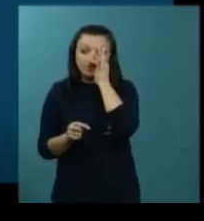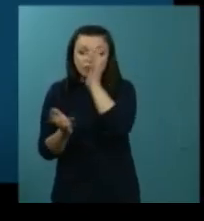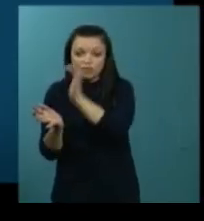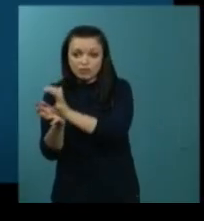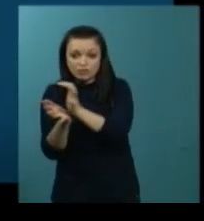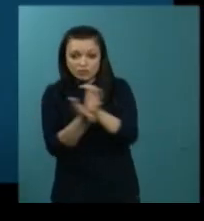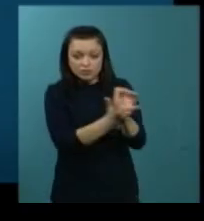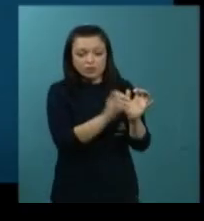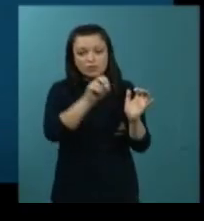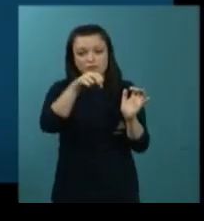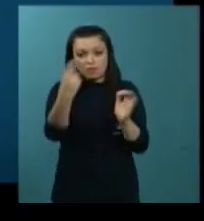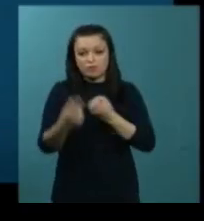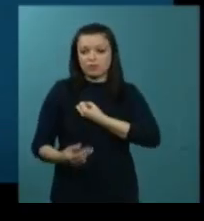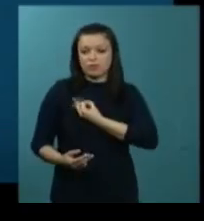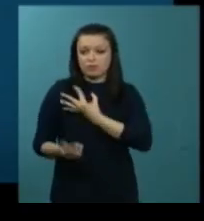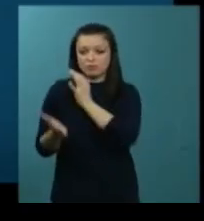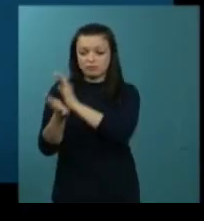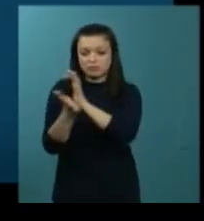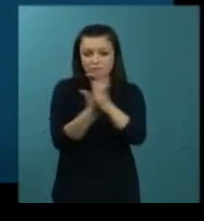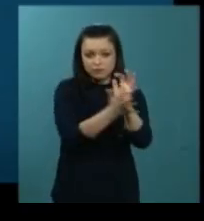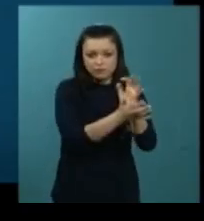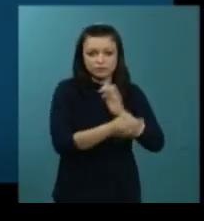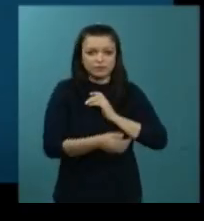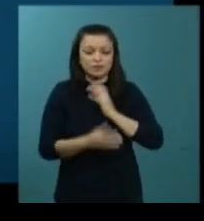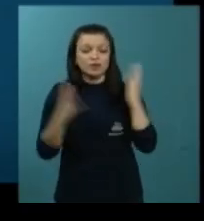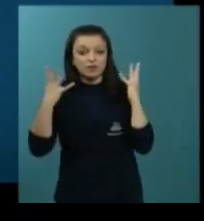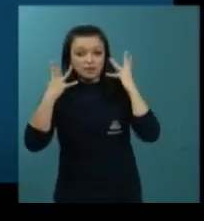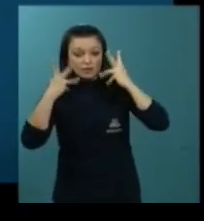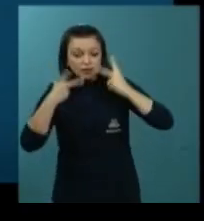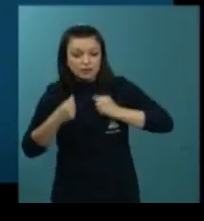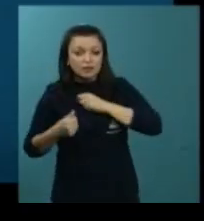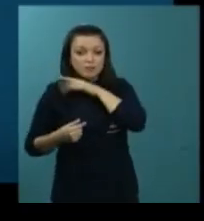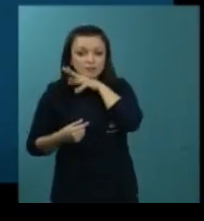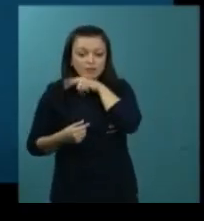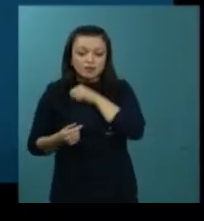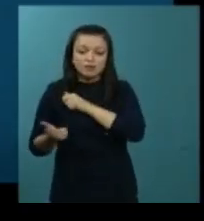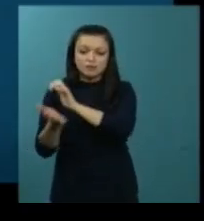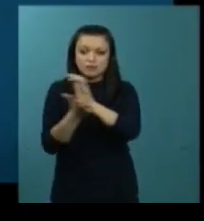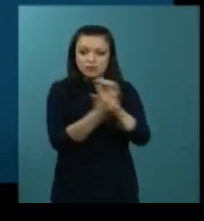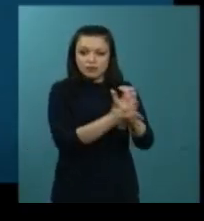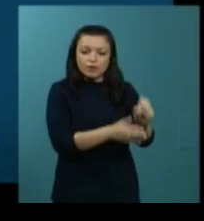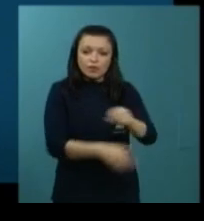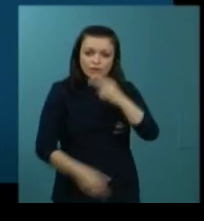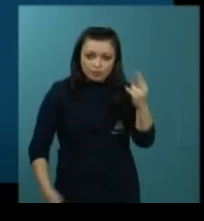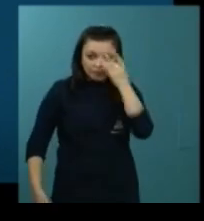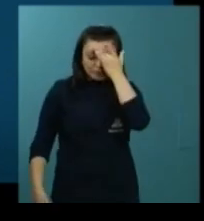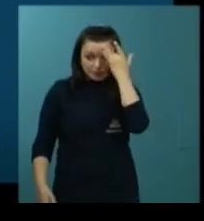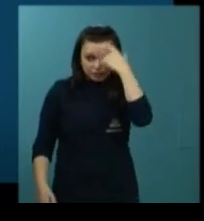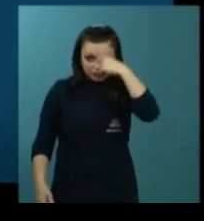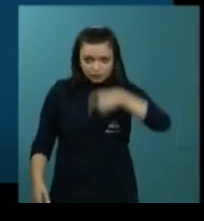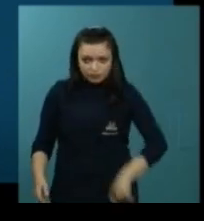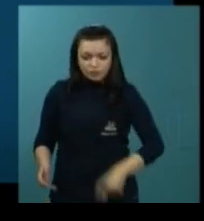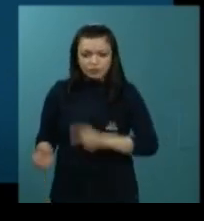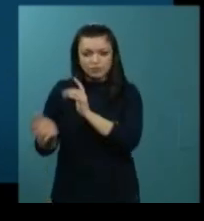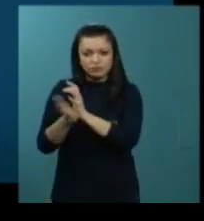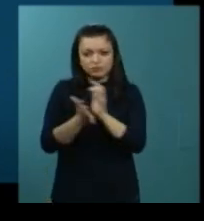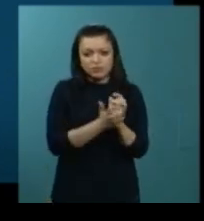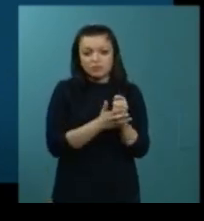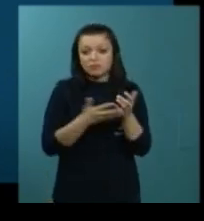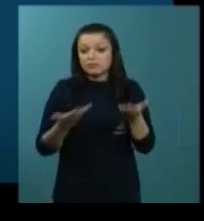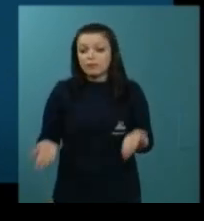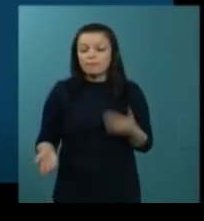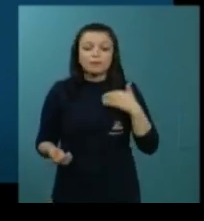números, animais, pessoas. O importante é que todos os elementos, todos os componentes